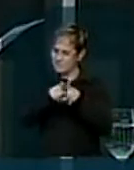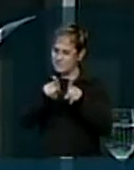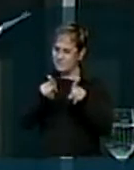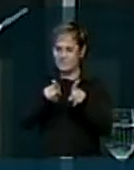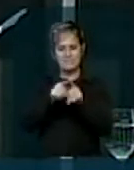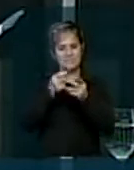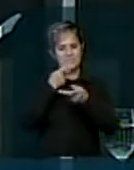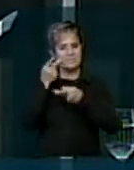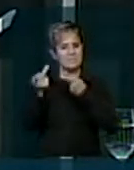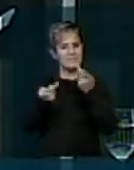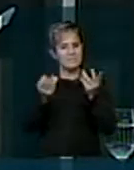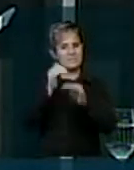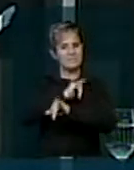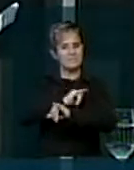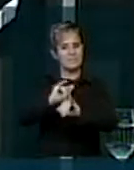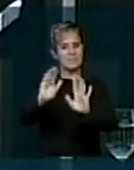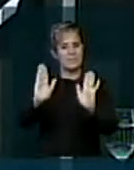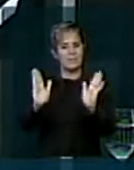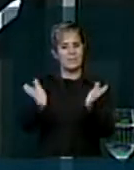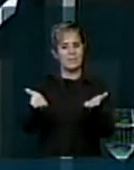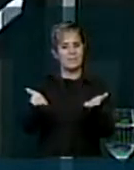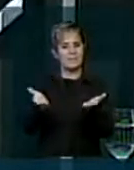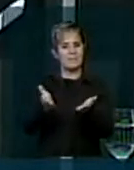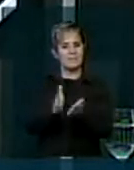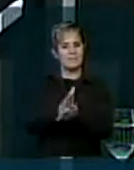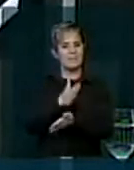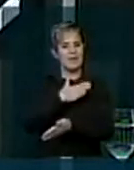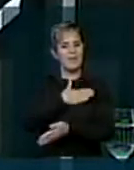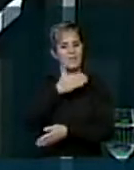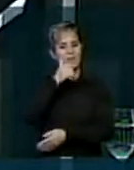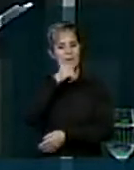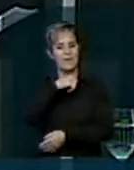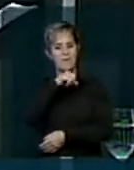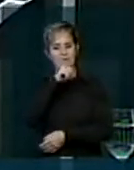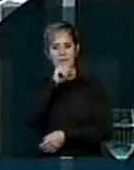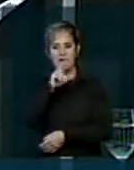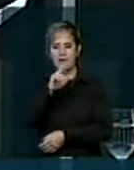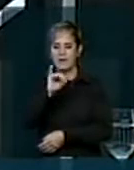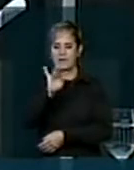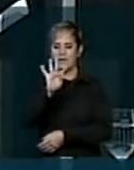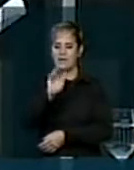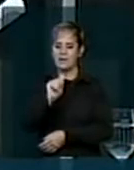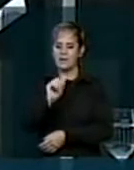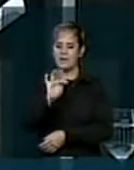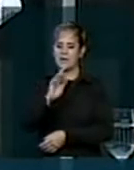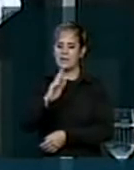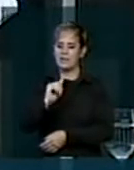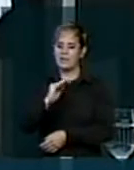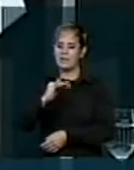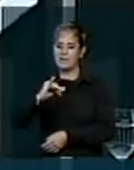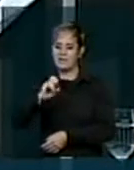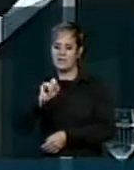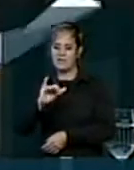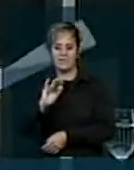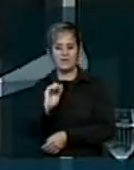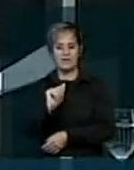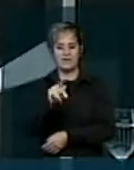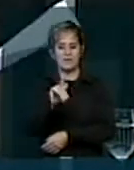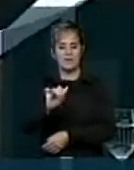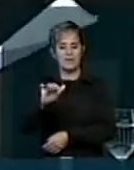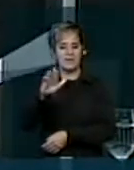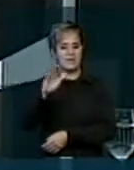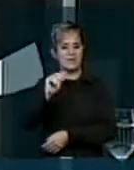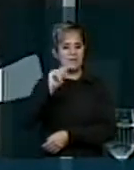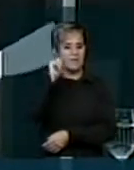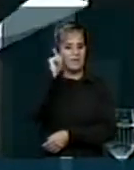presidente, compartilhar nesse momento a minha mãe, Rita Francisca de Paula, que era aquela doce